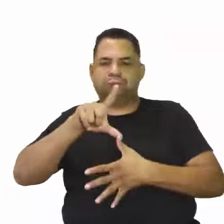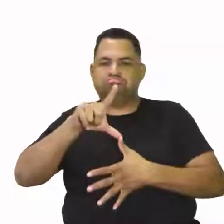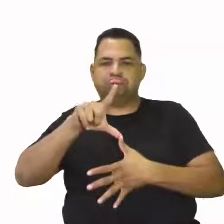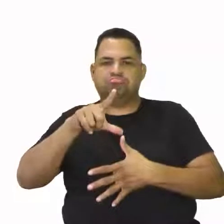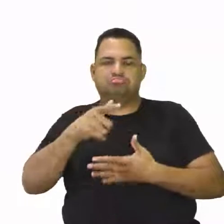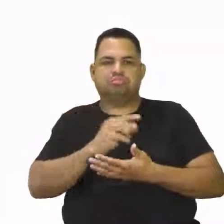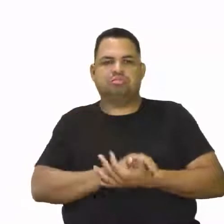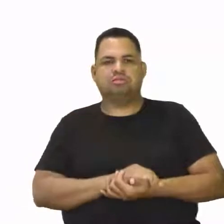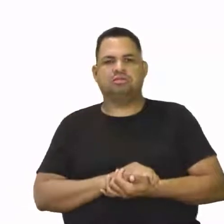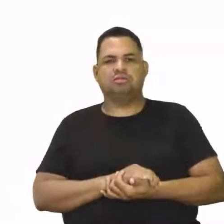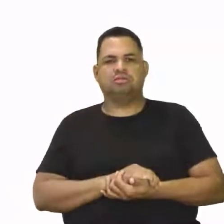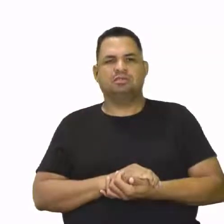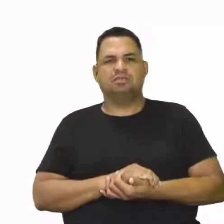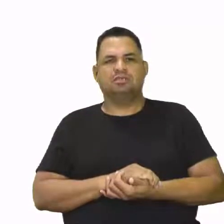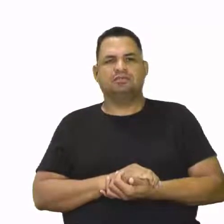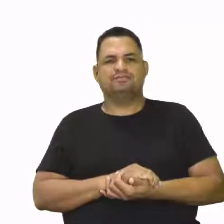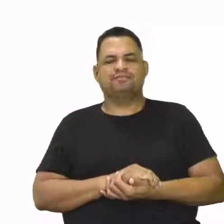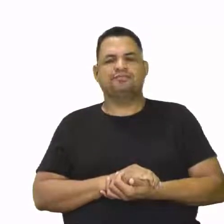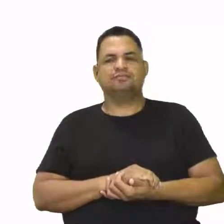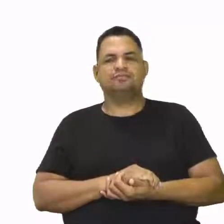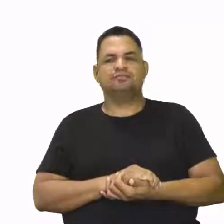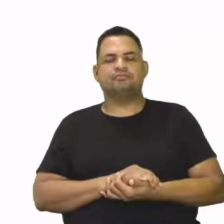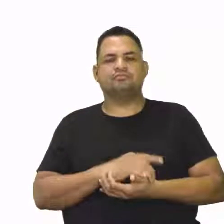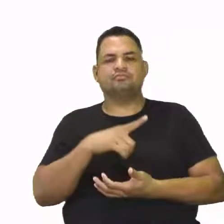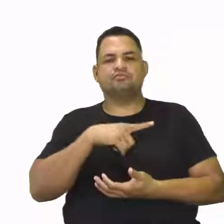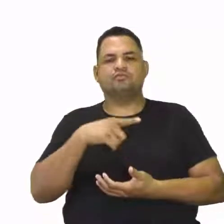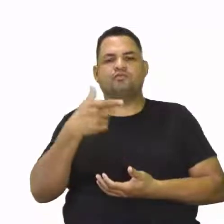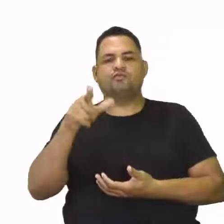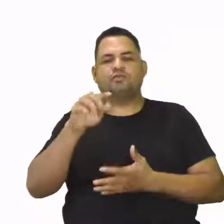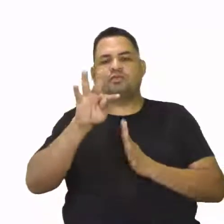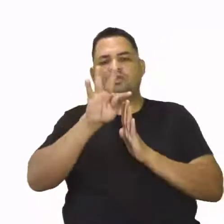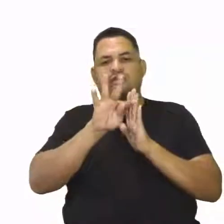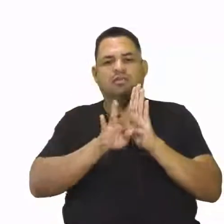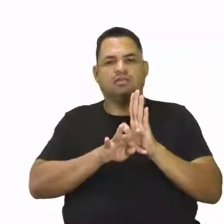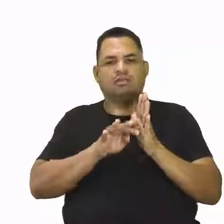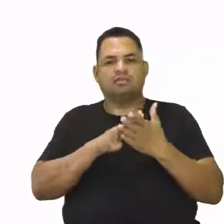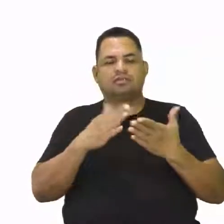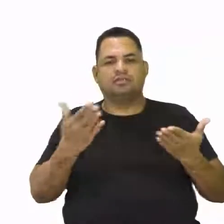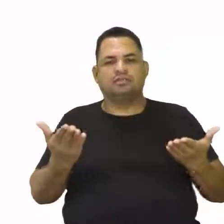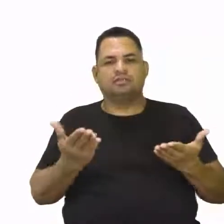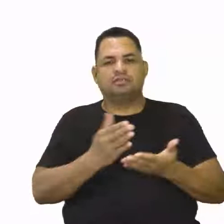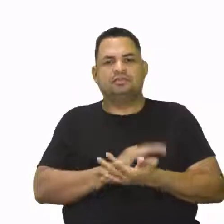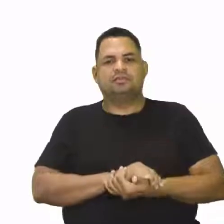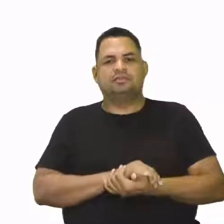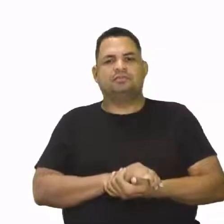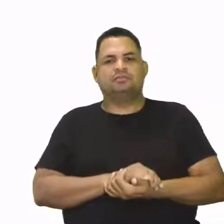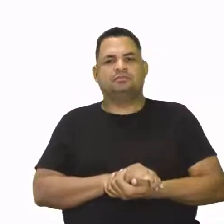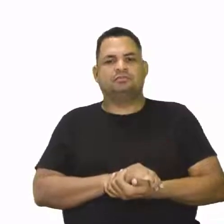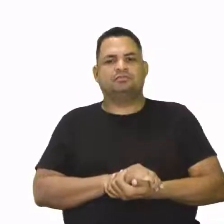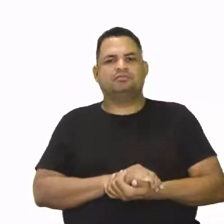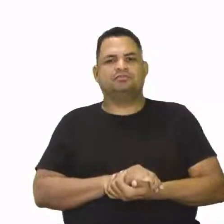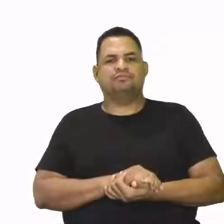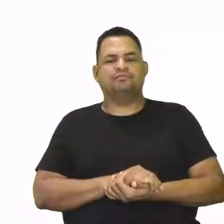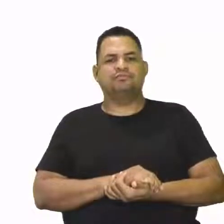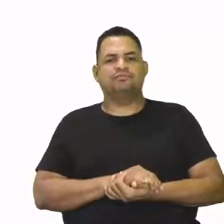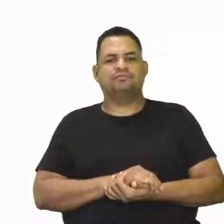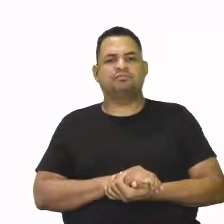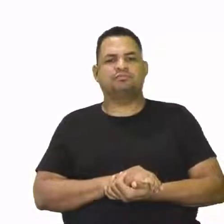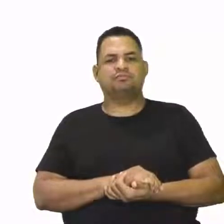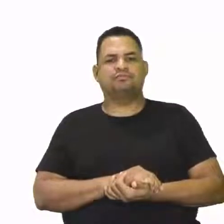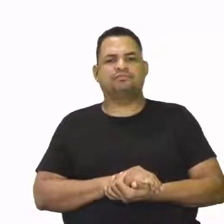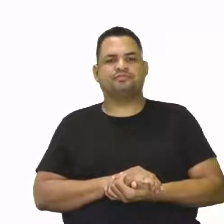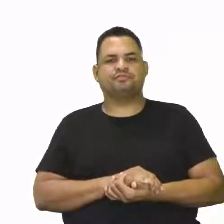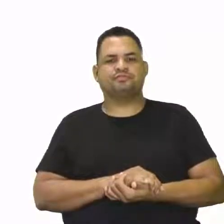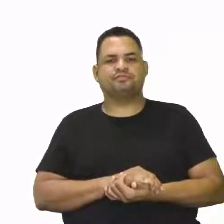mesmo. Aí a gente já tem um outro texto, e aí ele agora Sem tradução, Tainá. Vamos